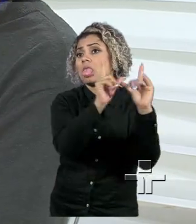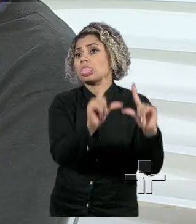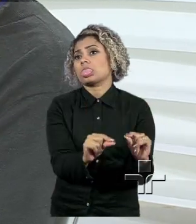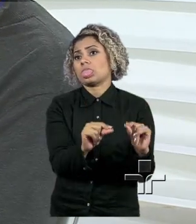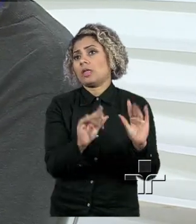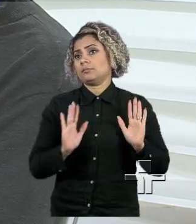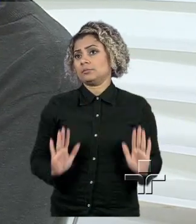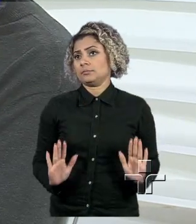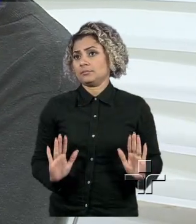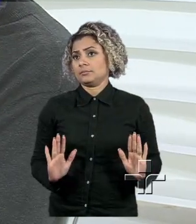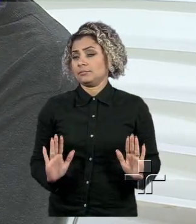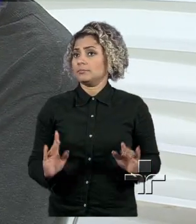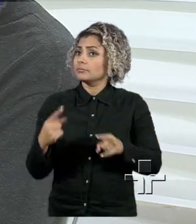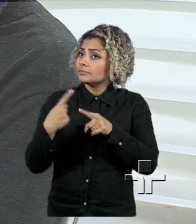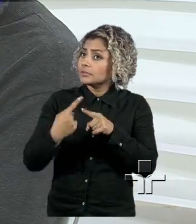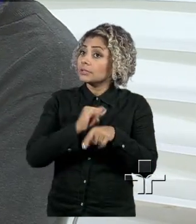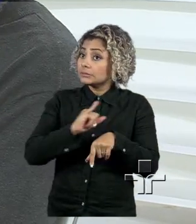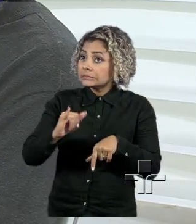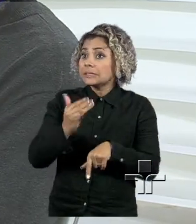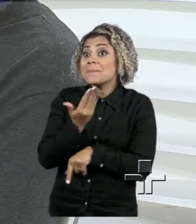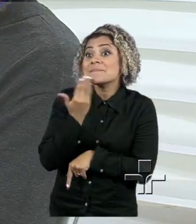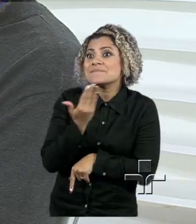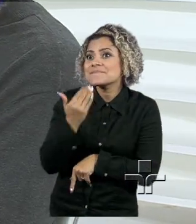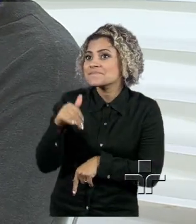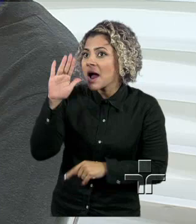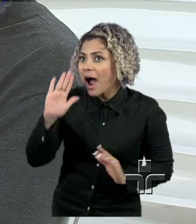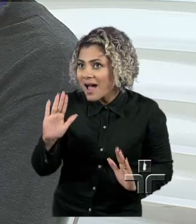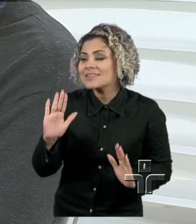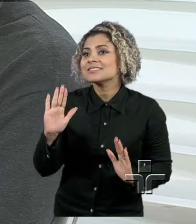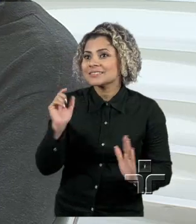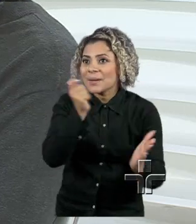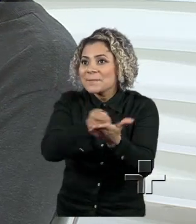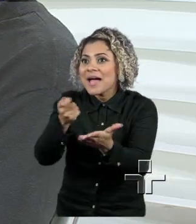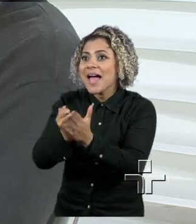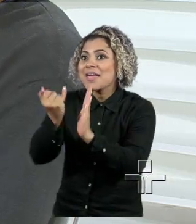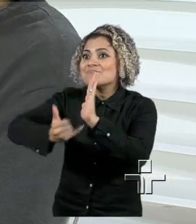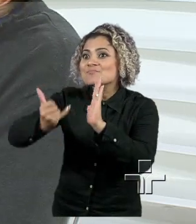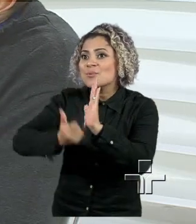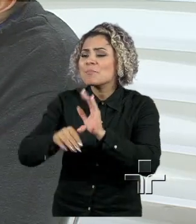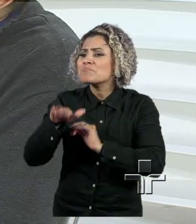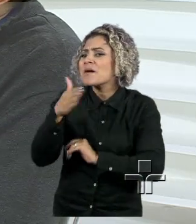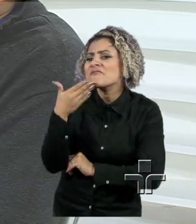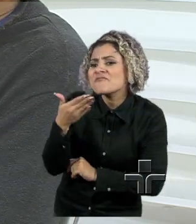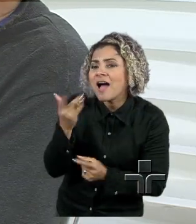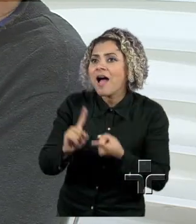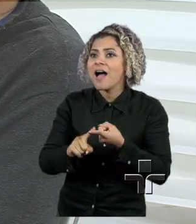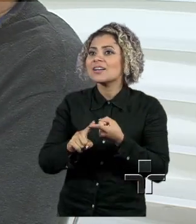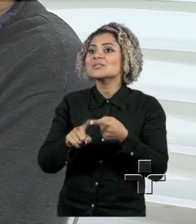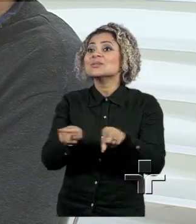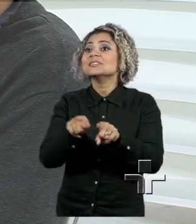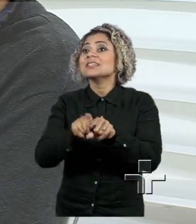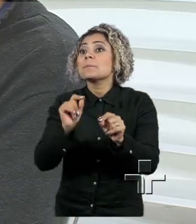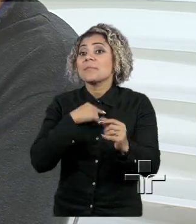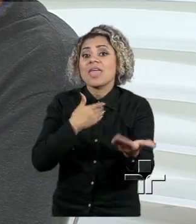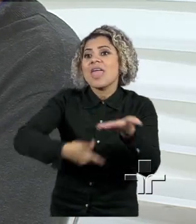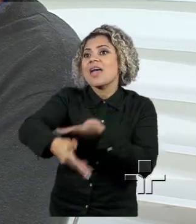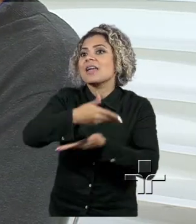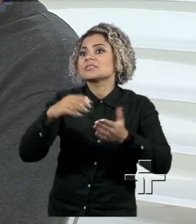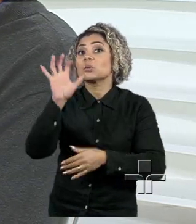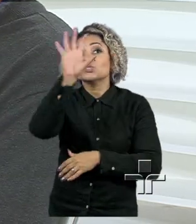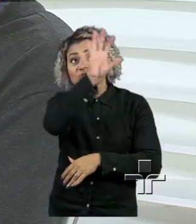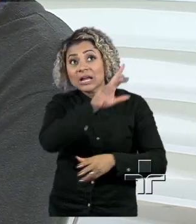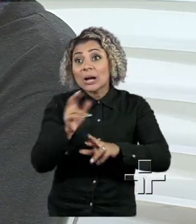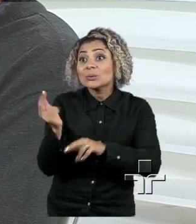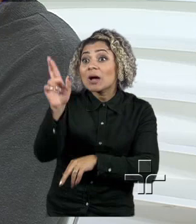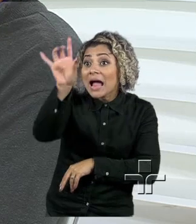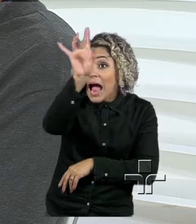né? Então, se fosse mais fácil ao menos pagar os impostos, se a relação com todos os estados